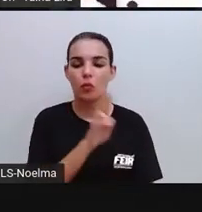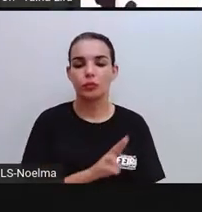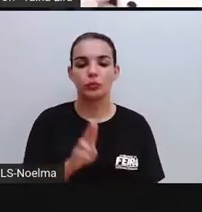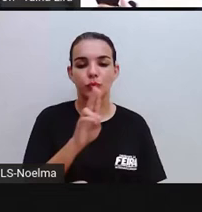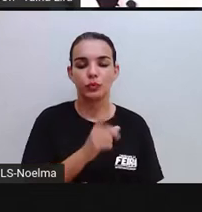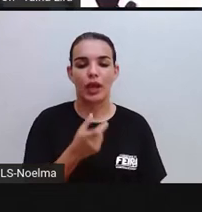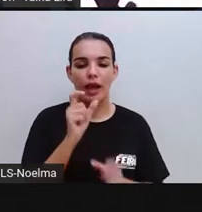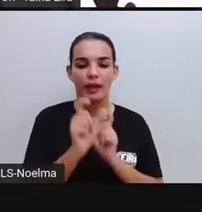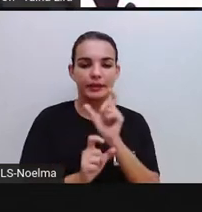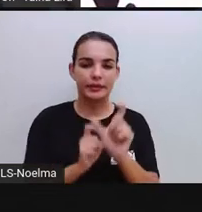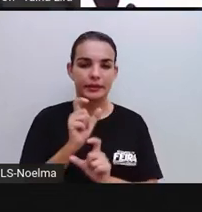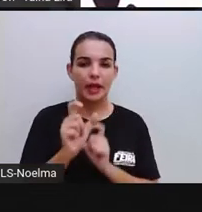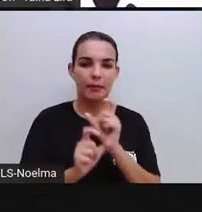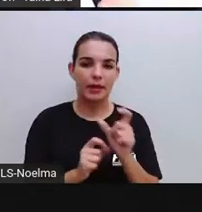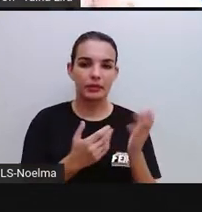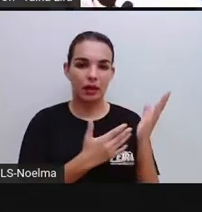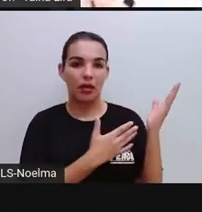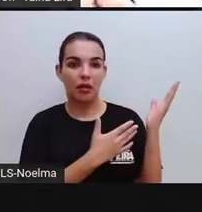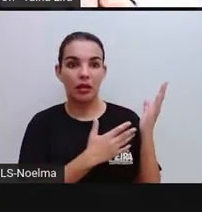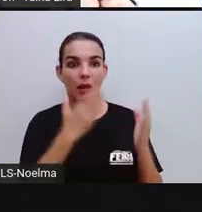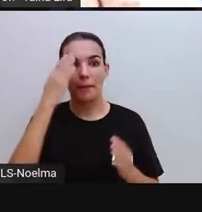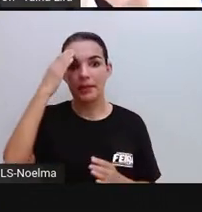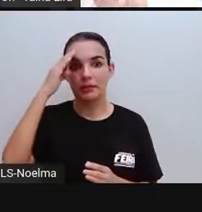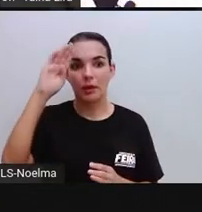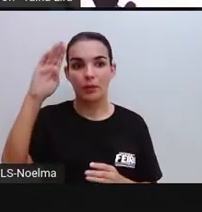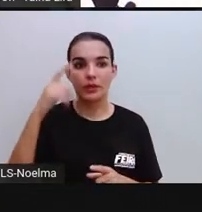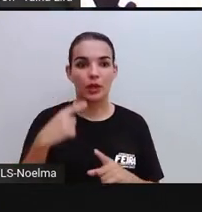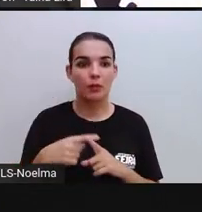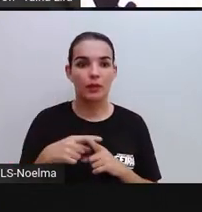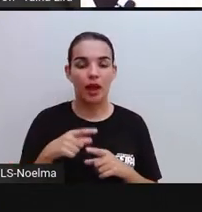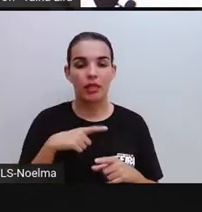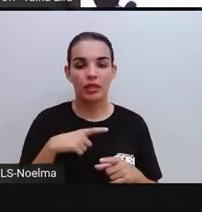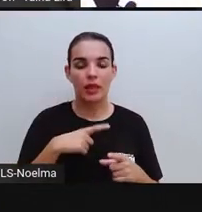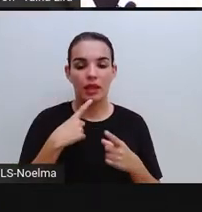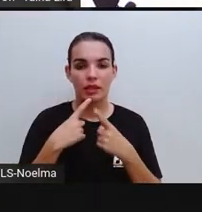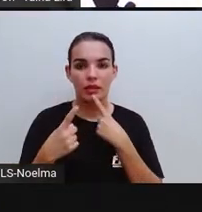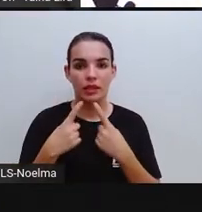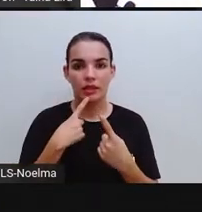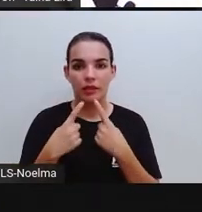Eles, principalmente Roberto Cabrini, ele já entrevista